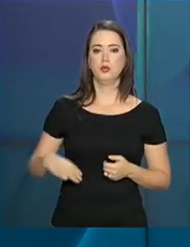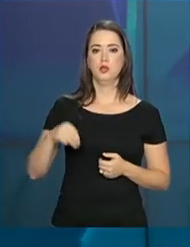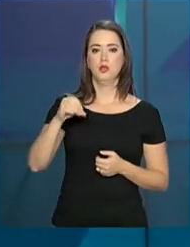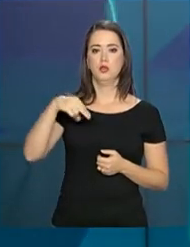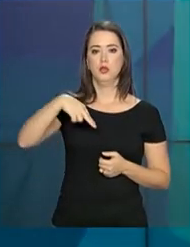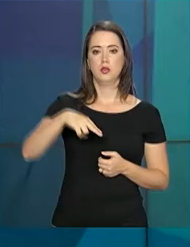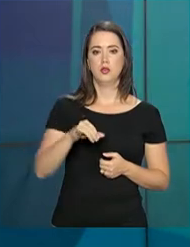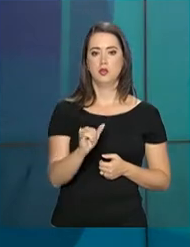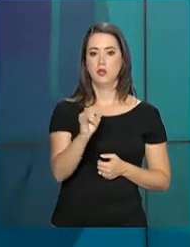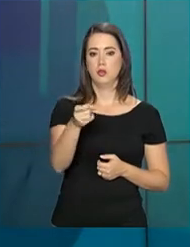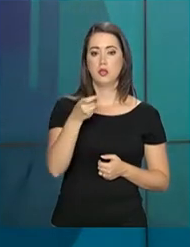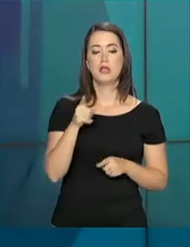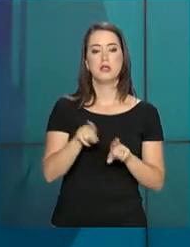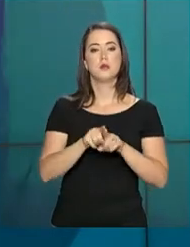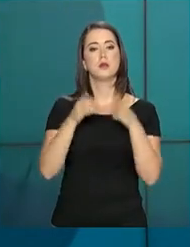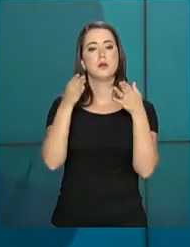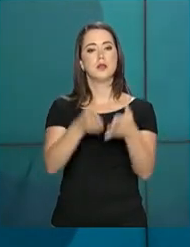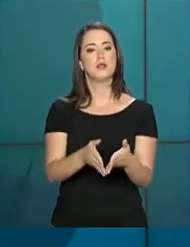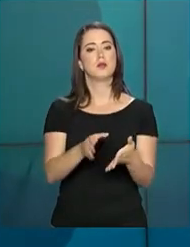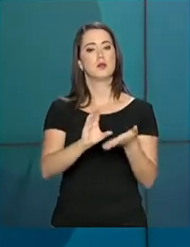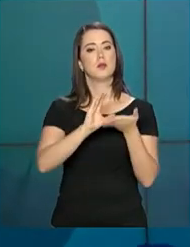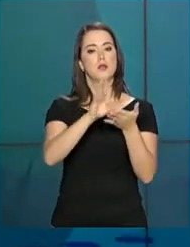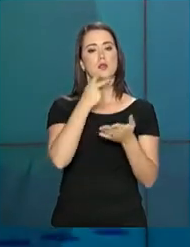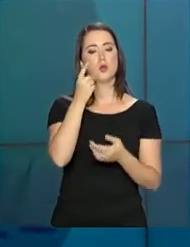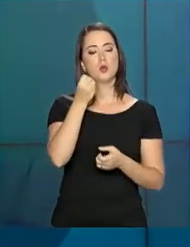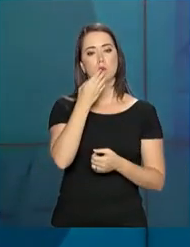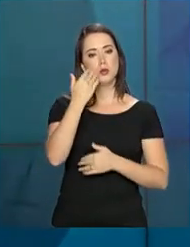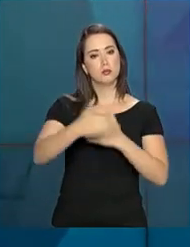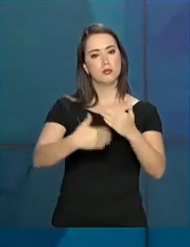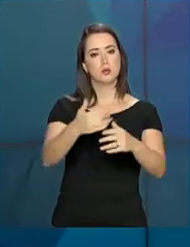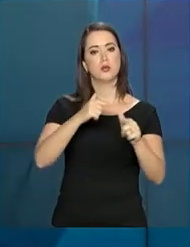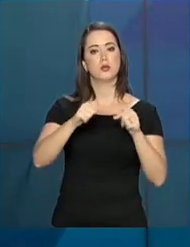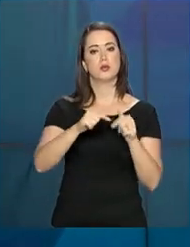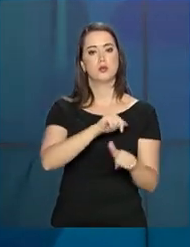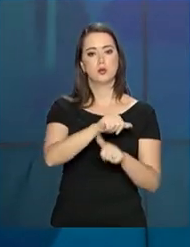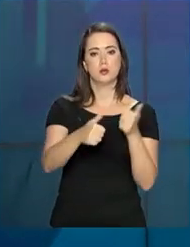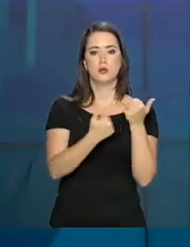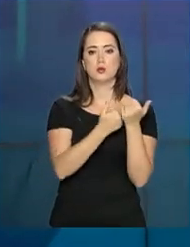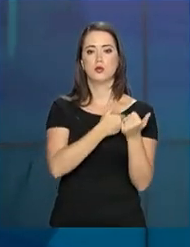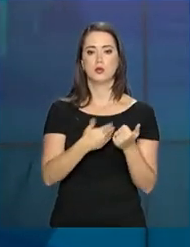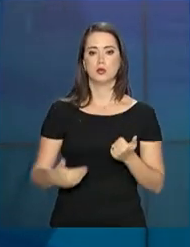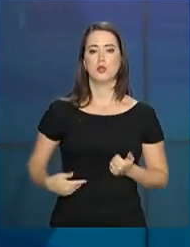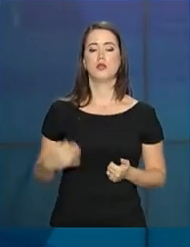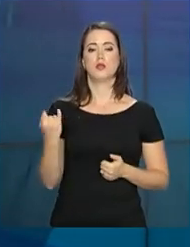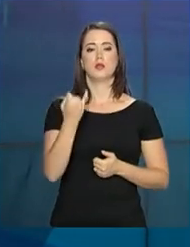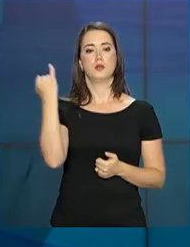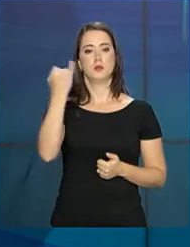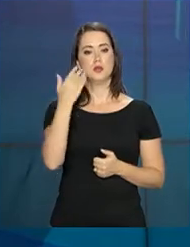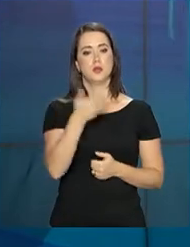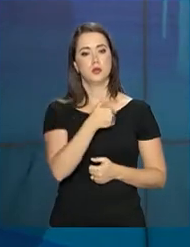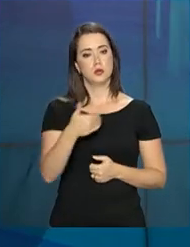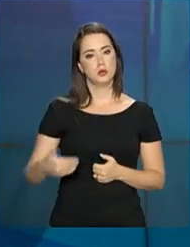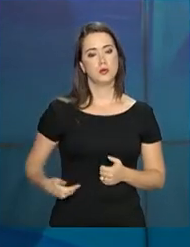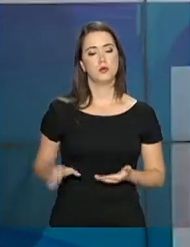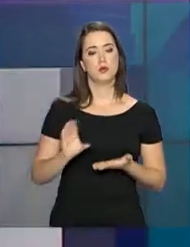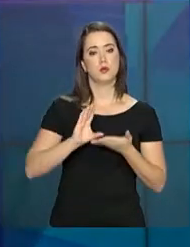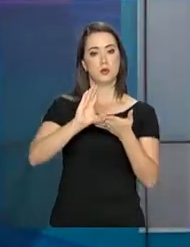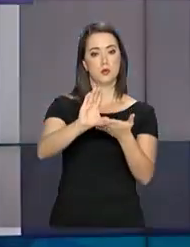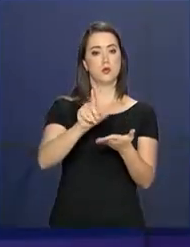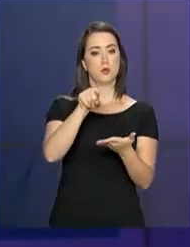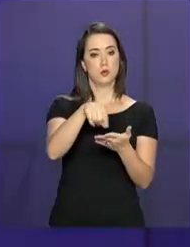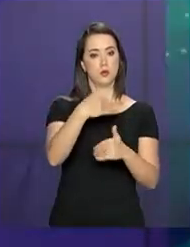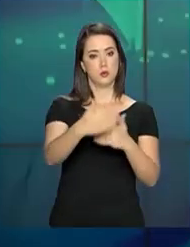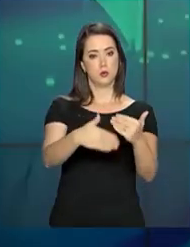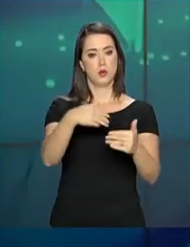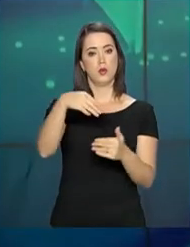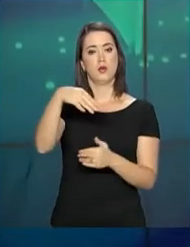participam do conselhão ele falou sobre o bom andamento dos trabalhos da transição de governo e destacou a importância do conselho de